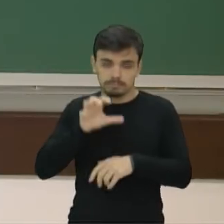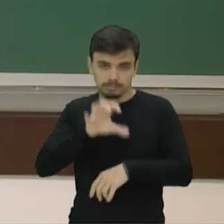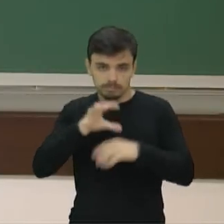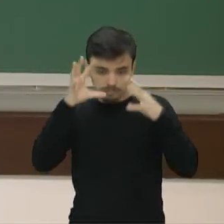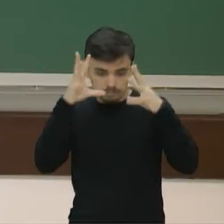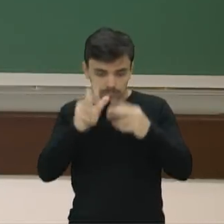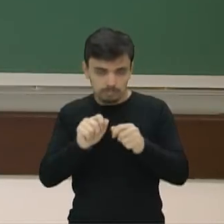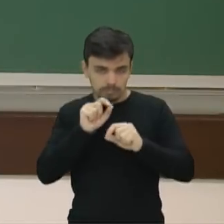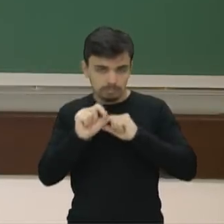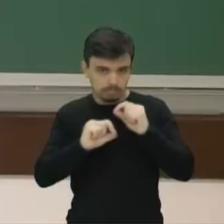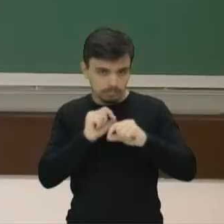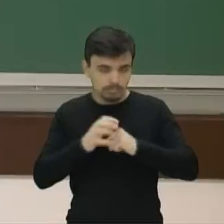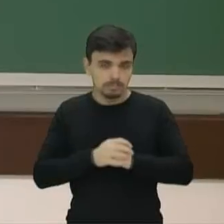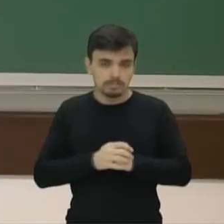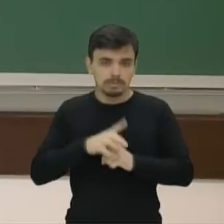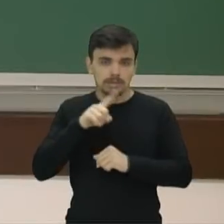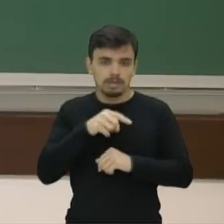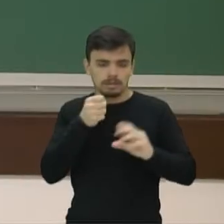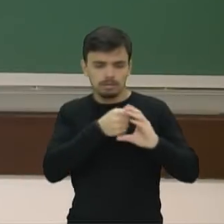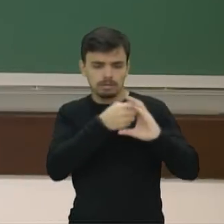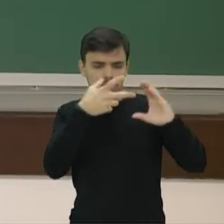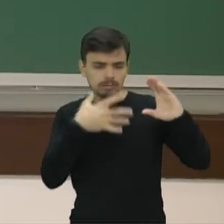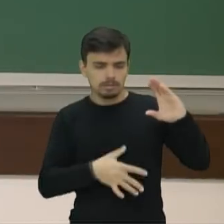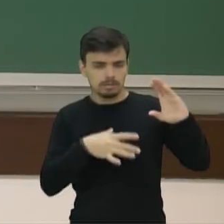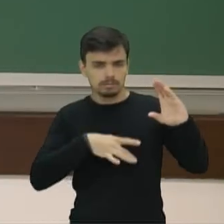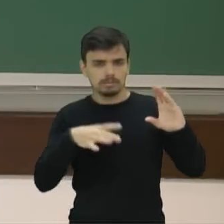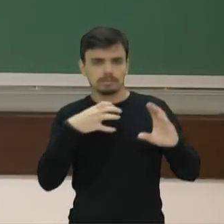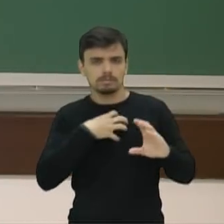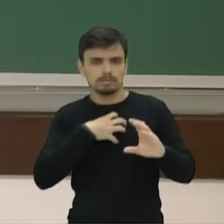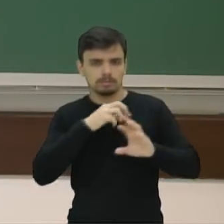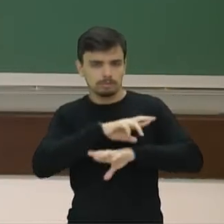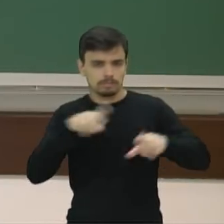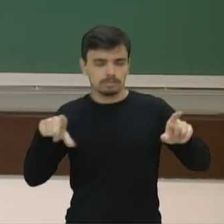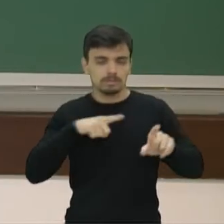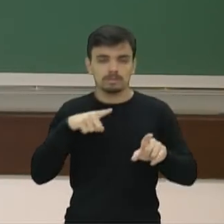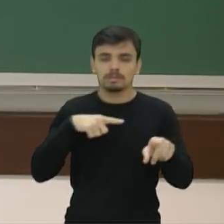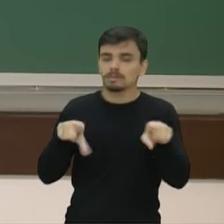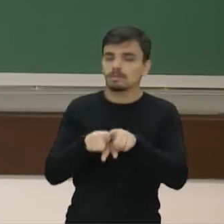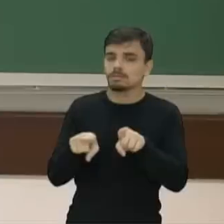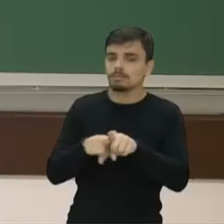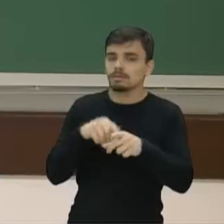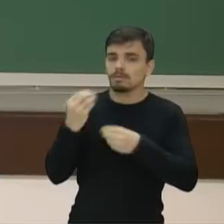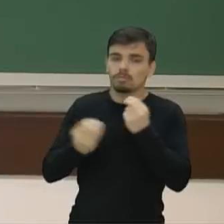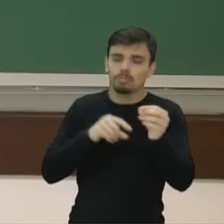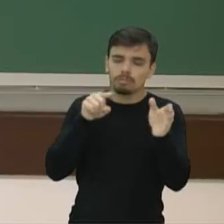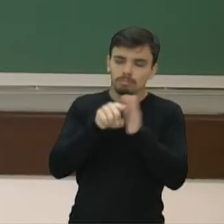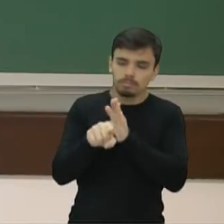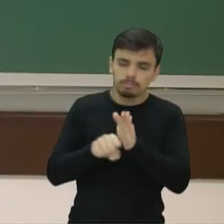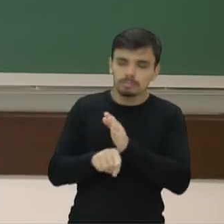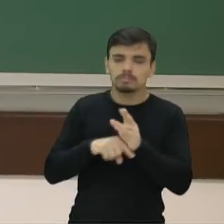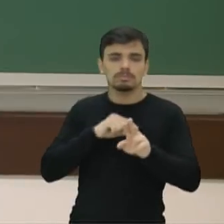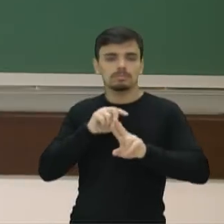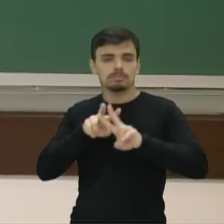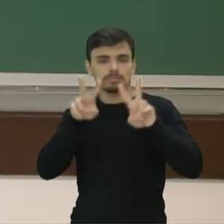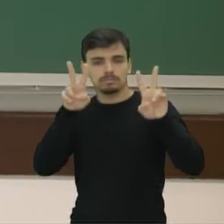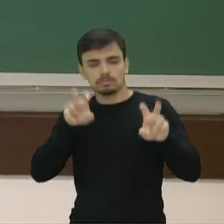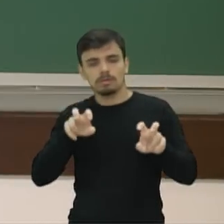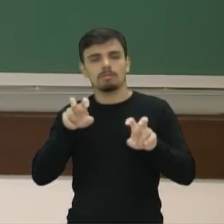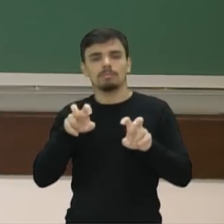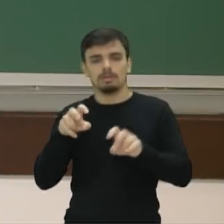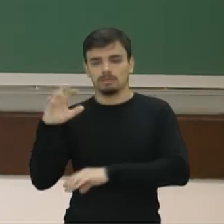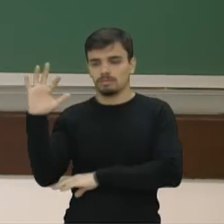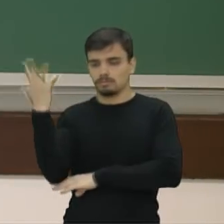vai ser caracterizado de várias maneiras. Nós vamos ter várias questões ambientais que vão